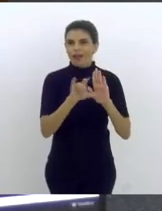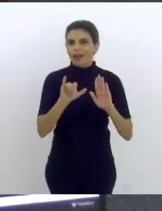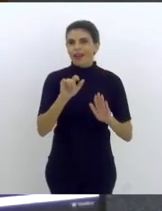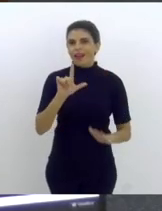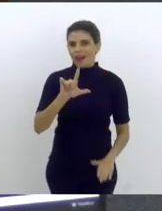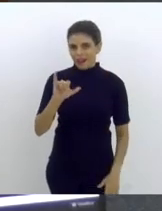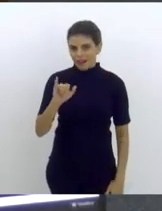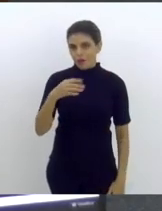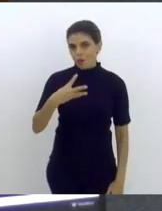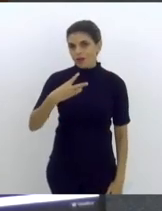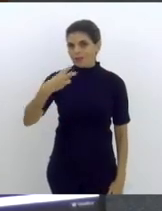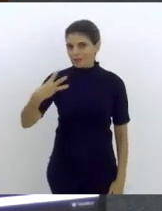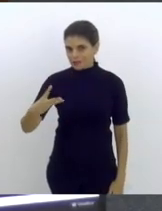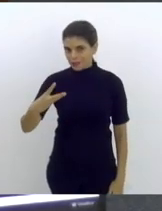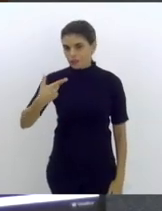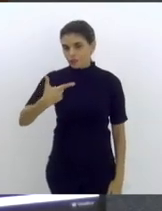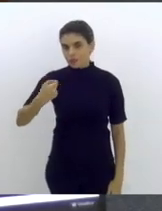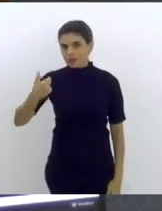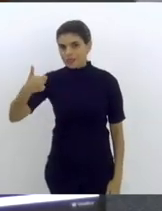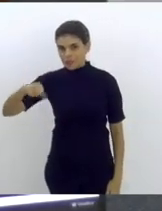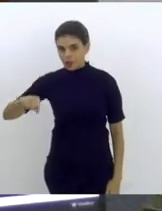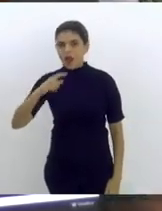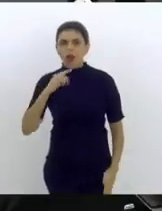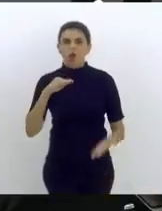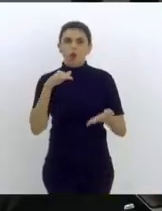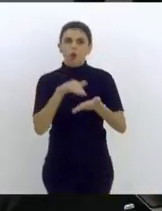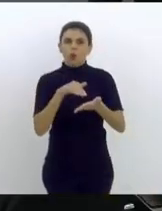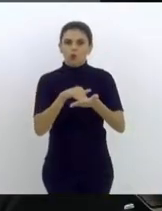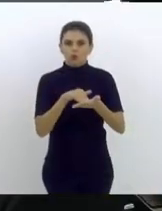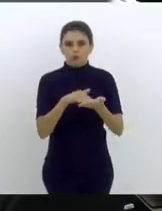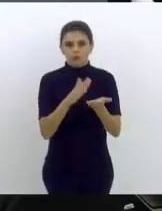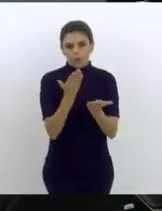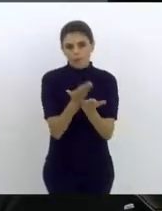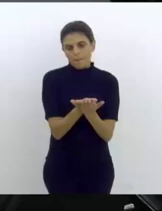de 2019 que é o último projeto da pauta